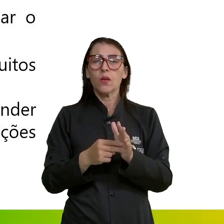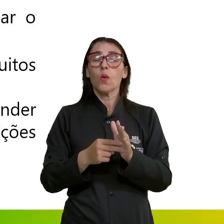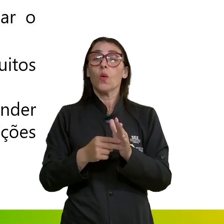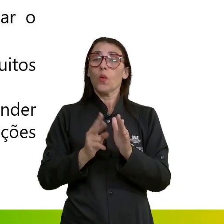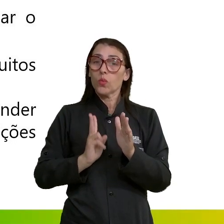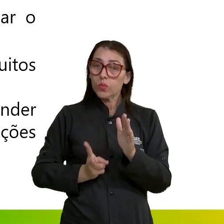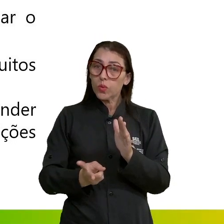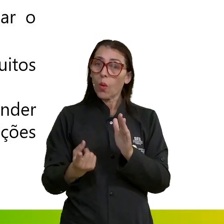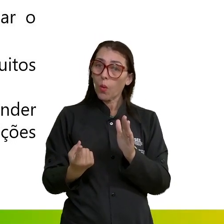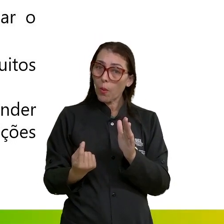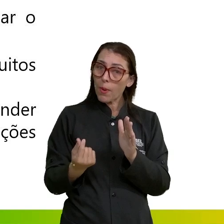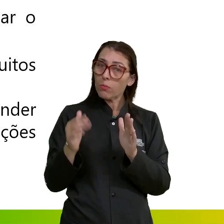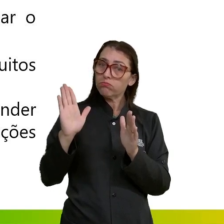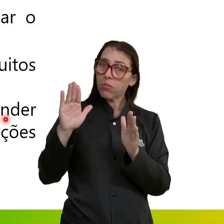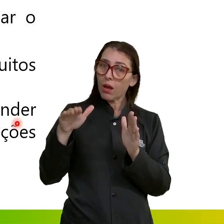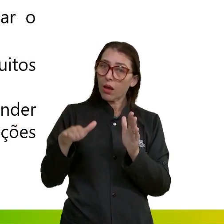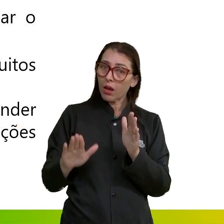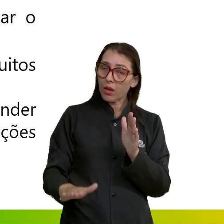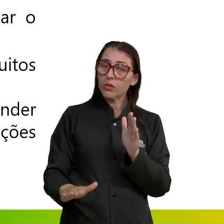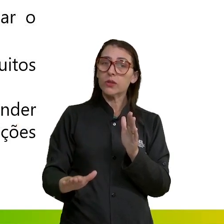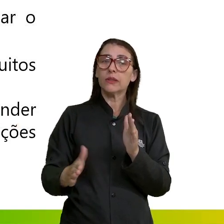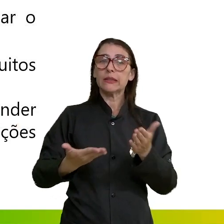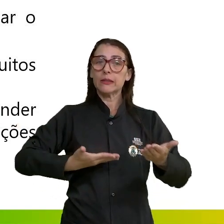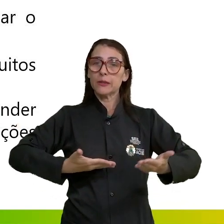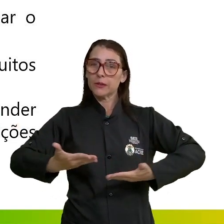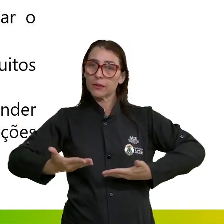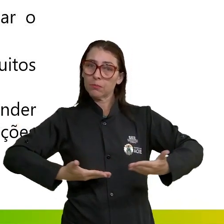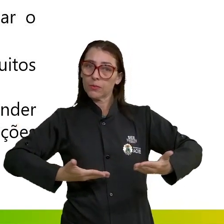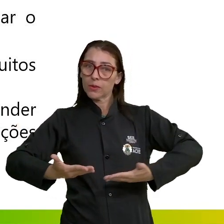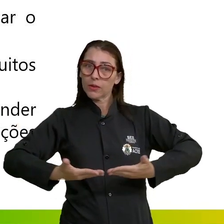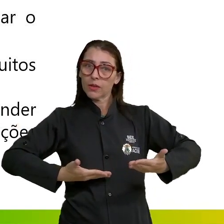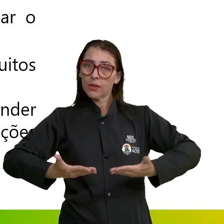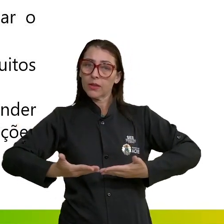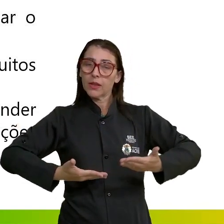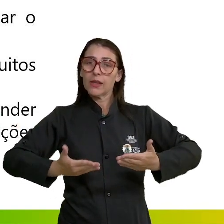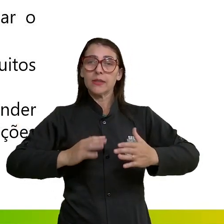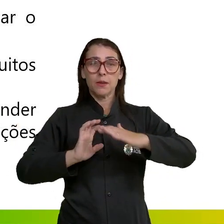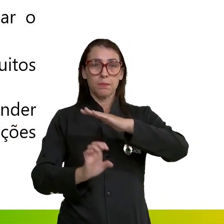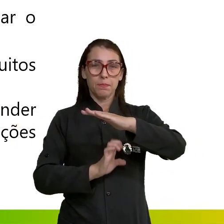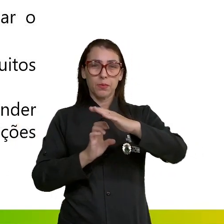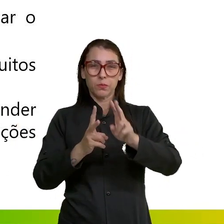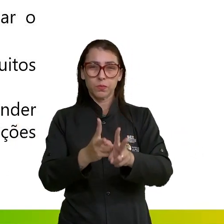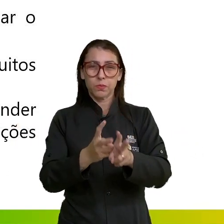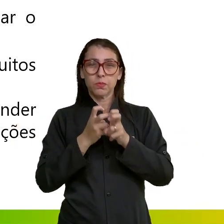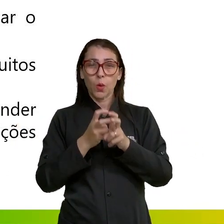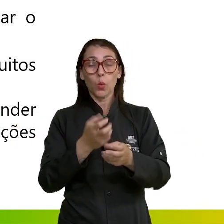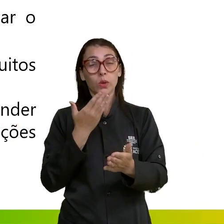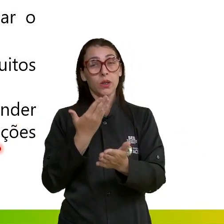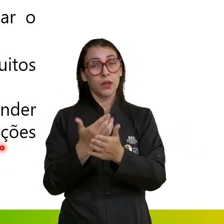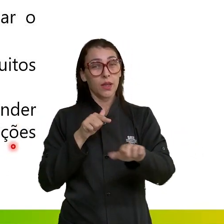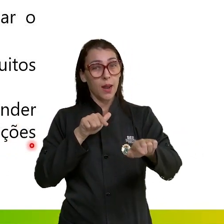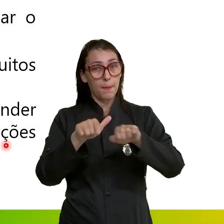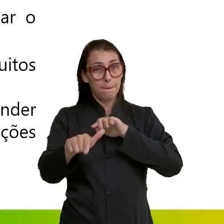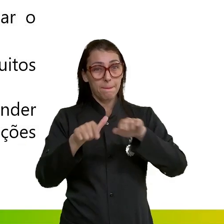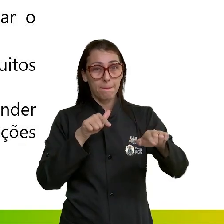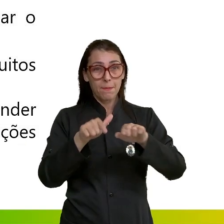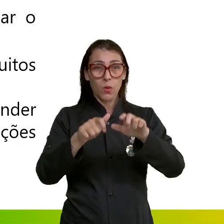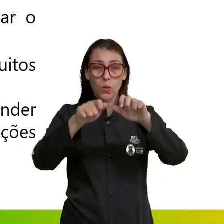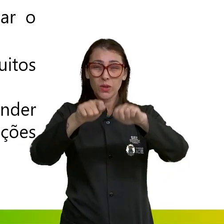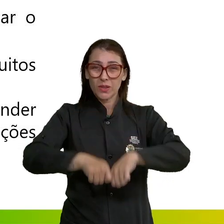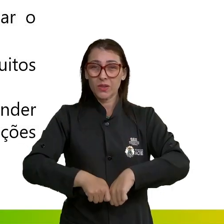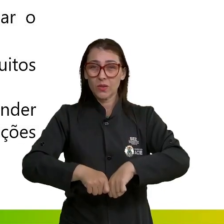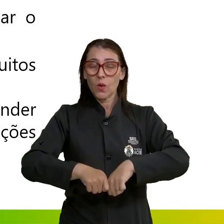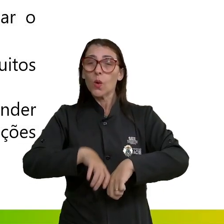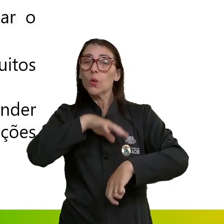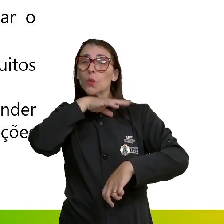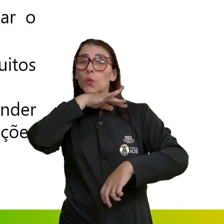Para manter os preços baixos e atender à demanda, muitas empresas exploram a mão de obra em